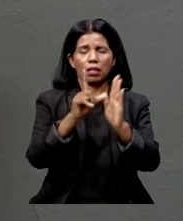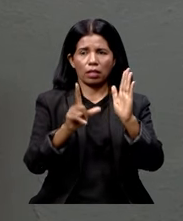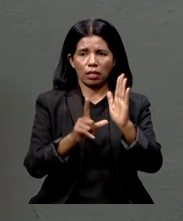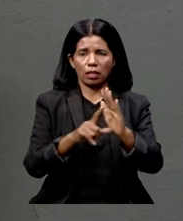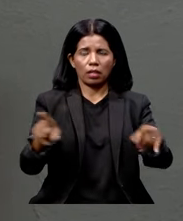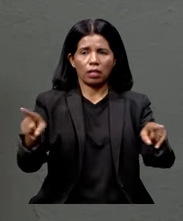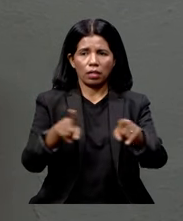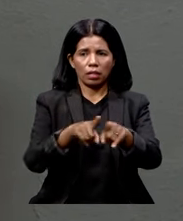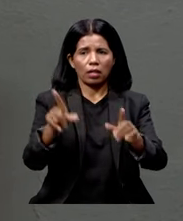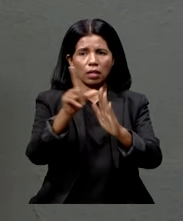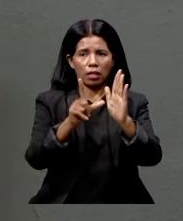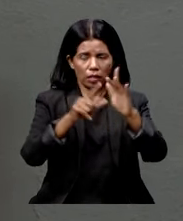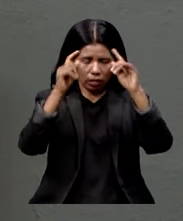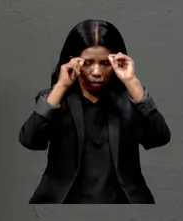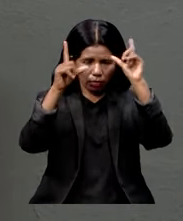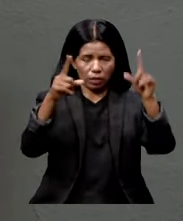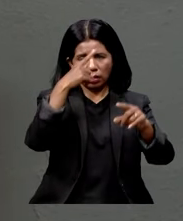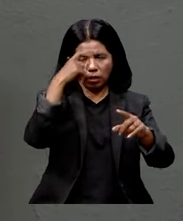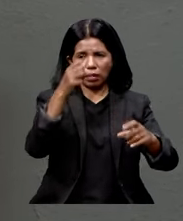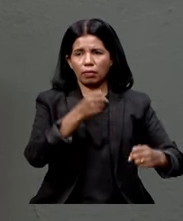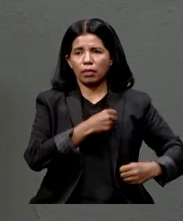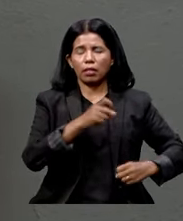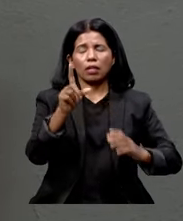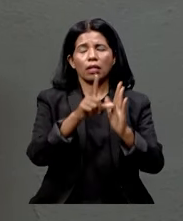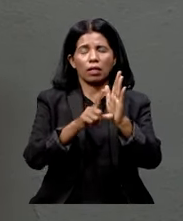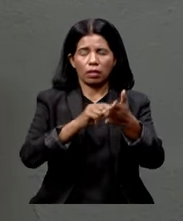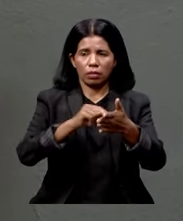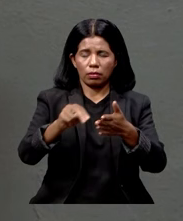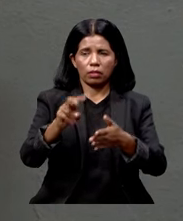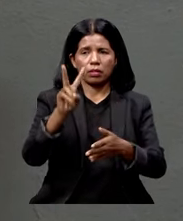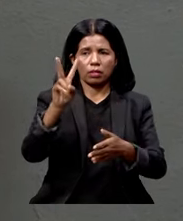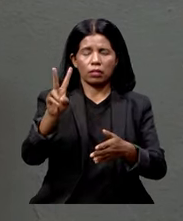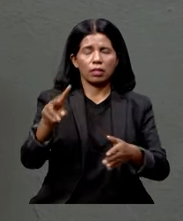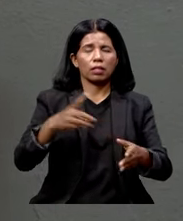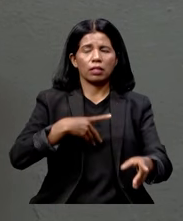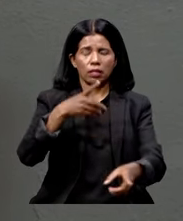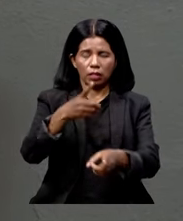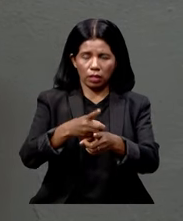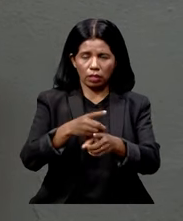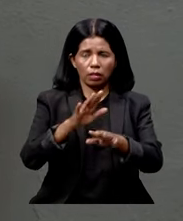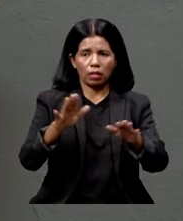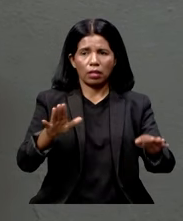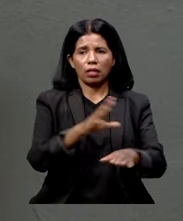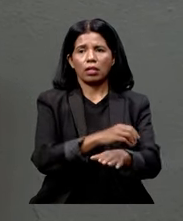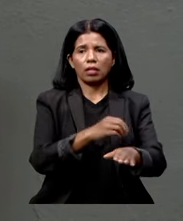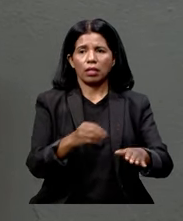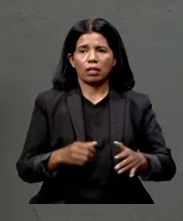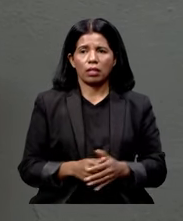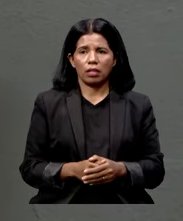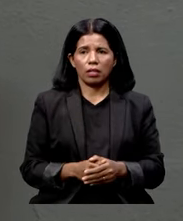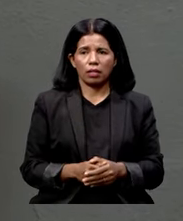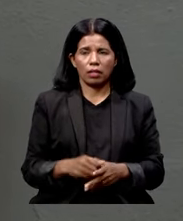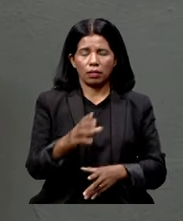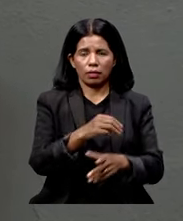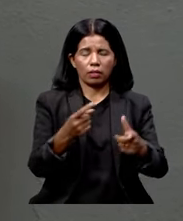lei timor tamba forza lei numero 2. Debo bolu di direito vicente. Basa gari de huku le masih berlaku di Timor Leste